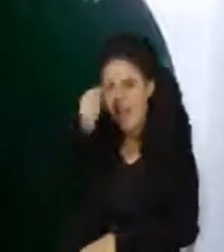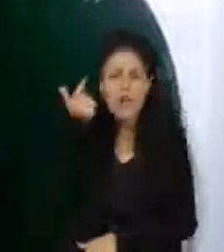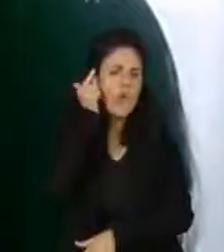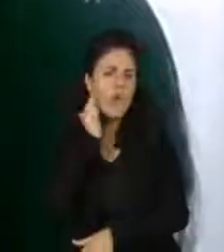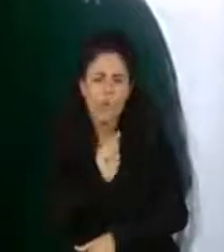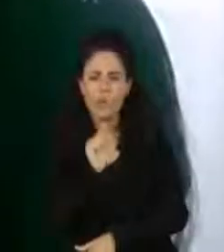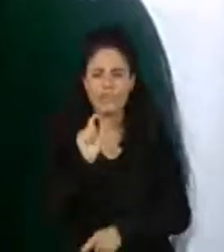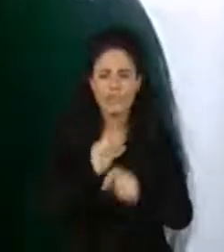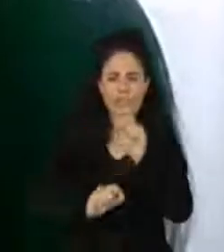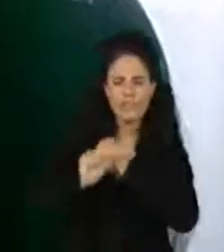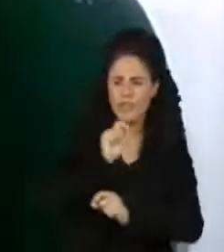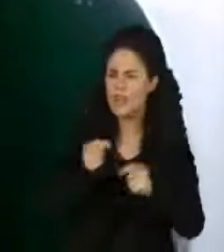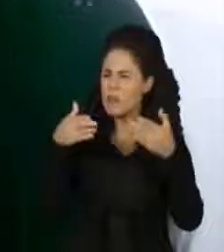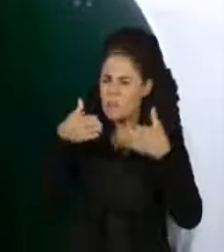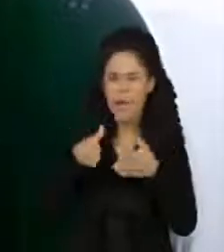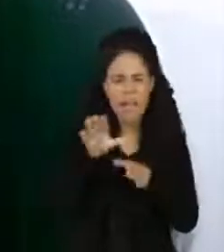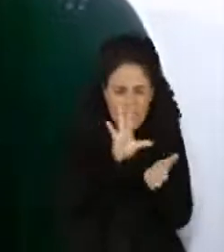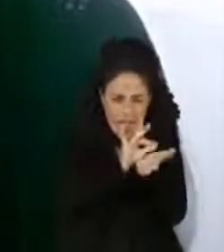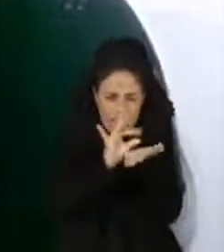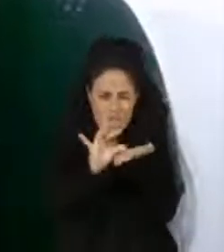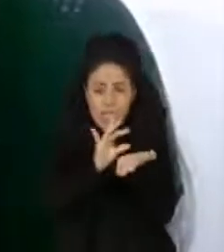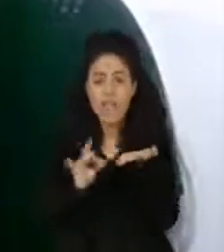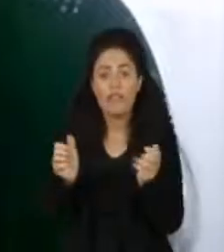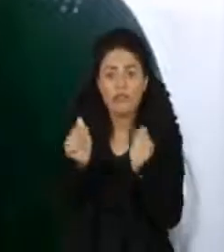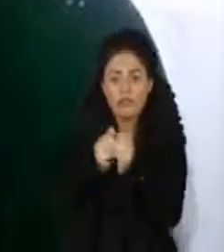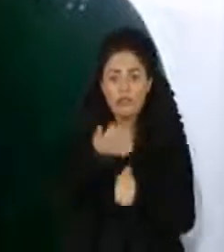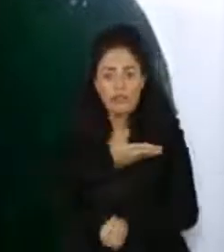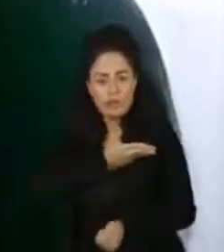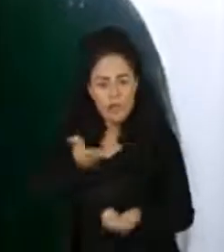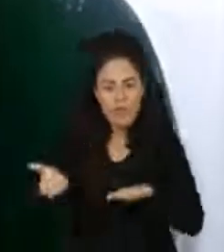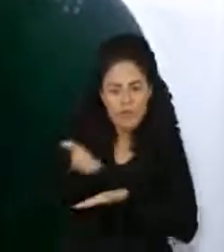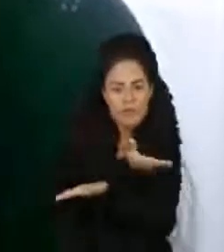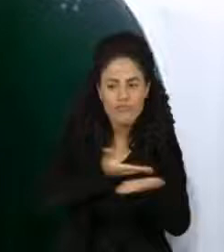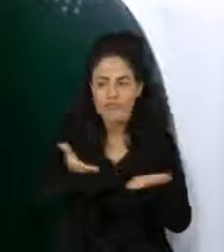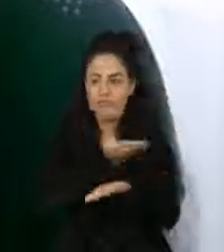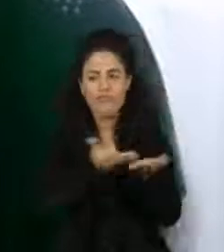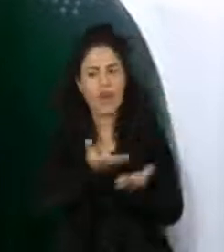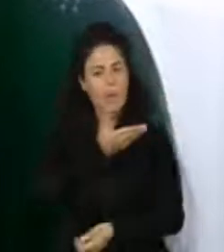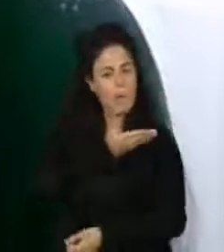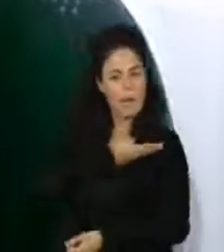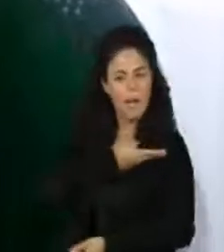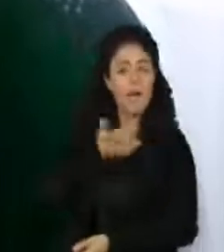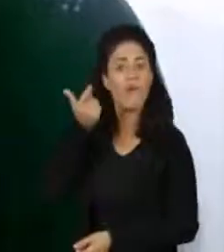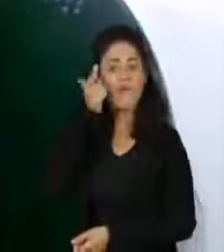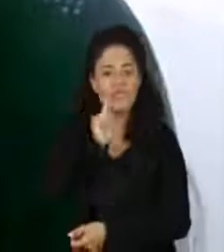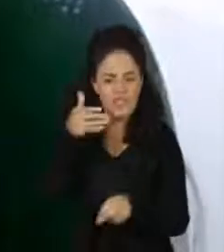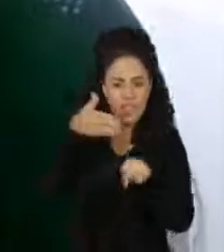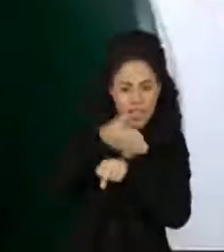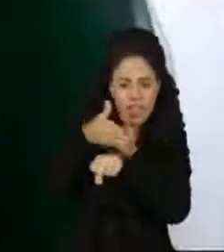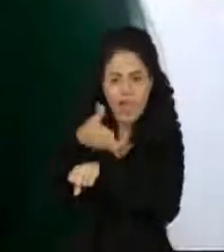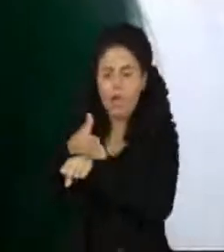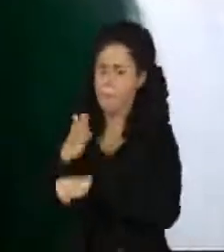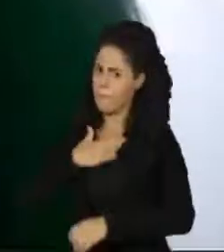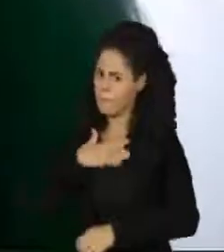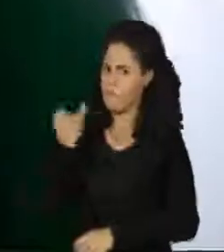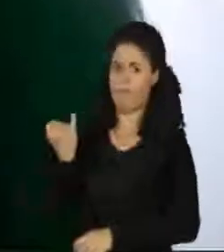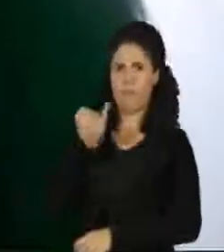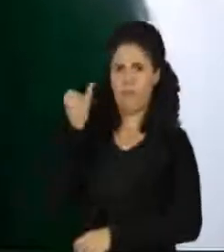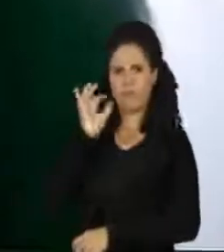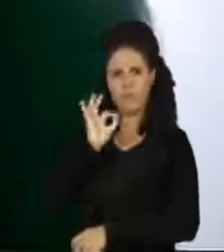conseguindo, né, ali brincar com os amigos, poder acessar esse álbum, para mim é muito importante.